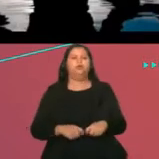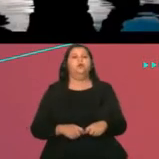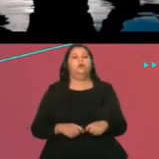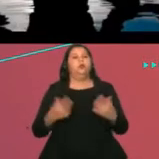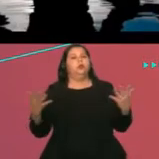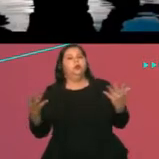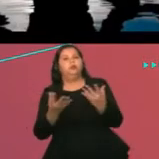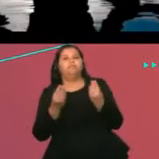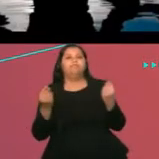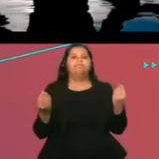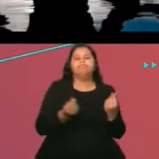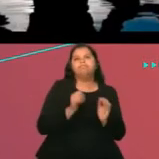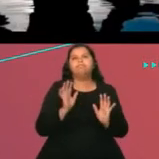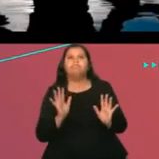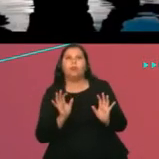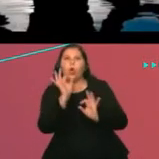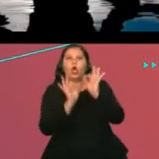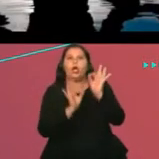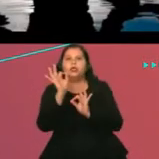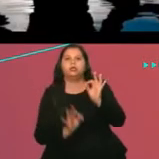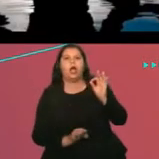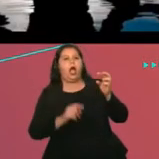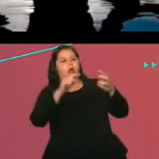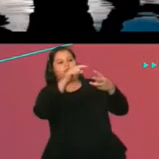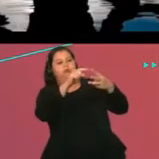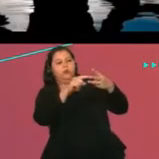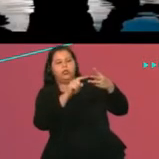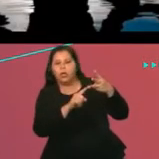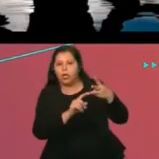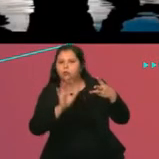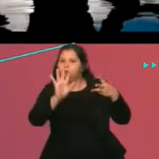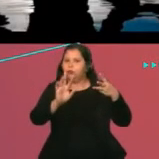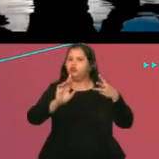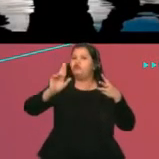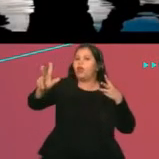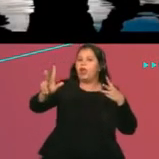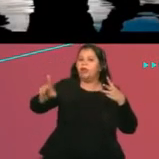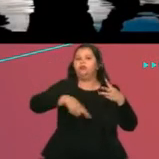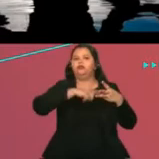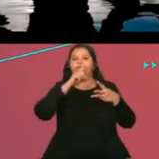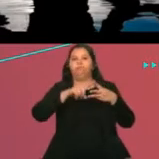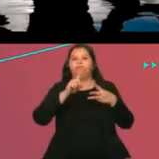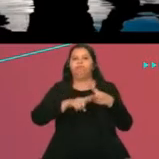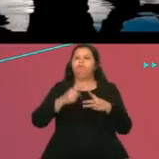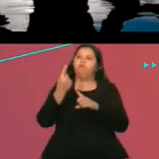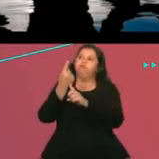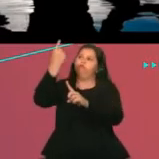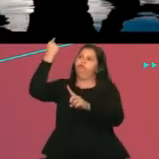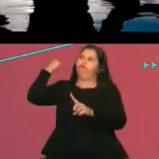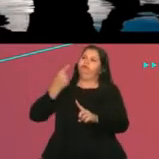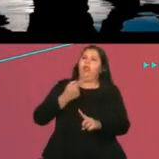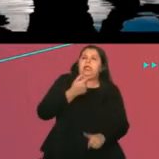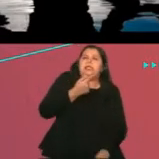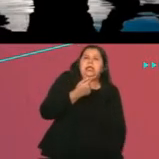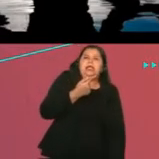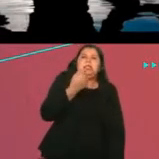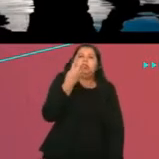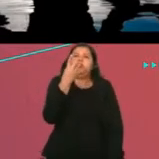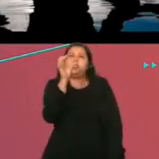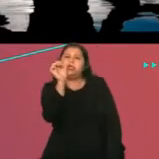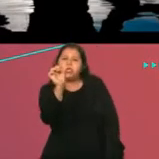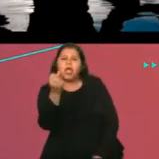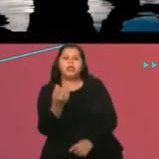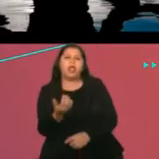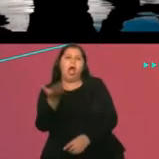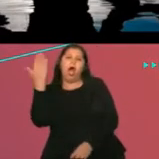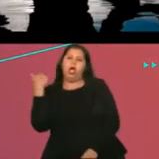o digamos assim organizar isso em outras de outra forma Juvenal no já em 746 antes de Cristo Ele